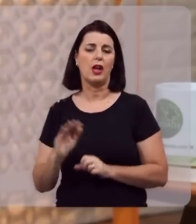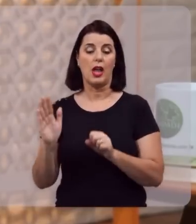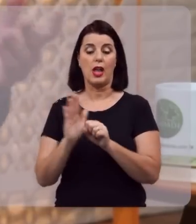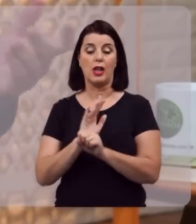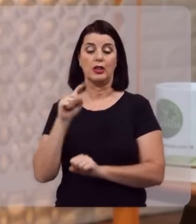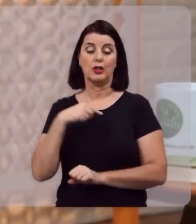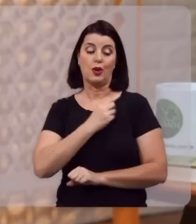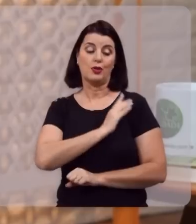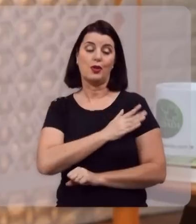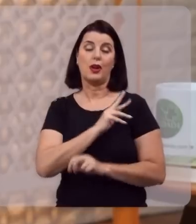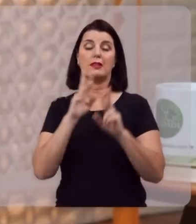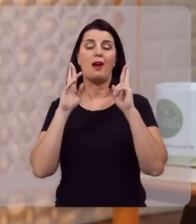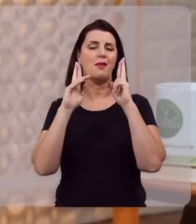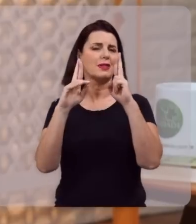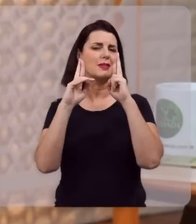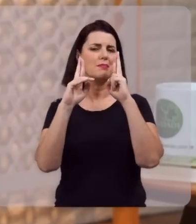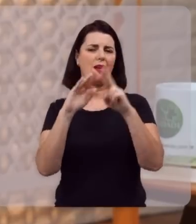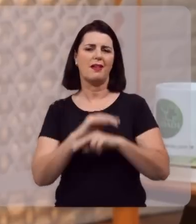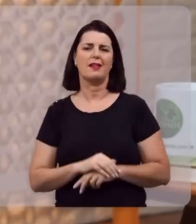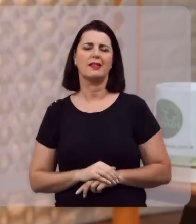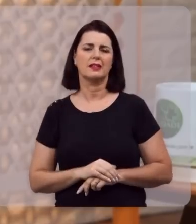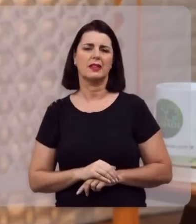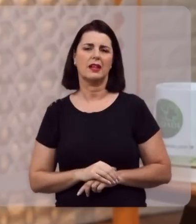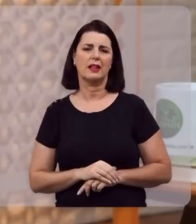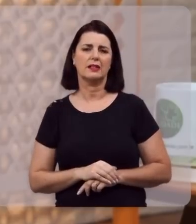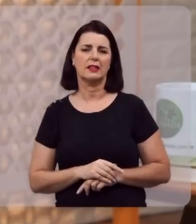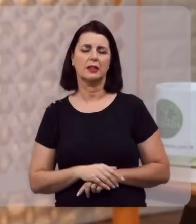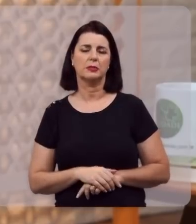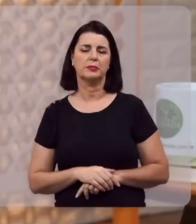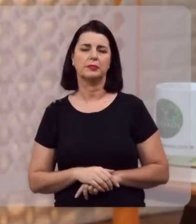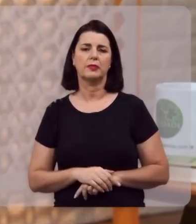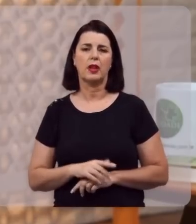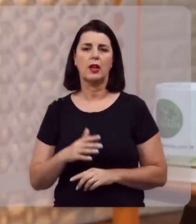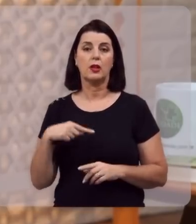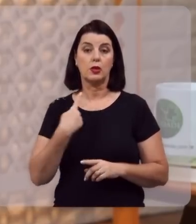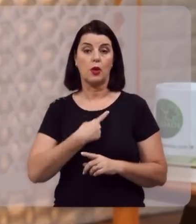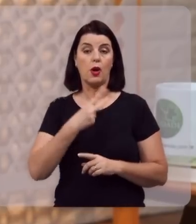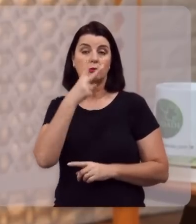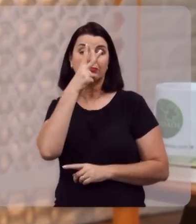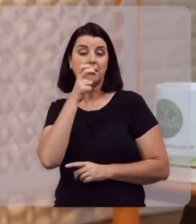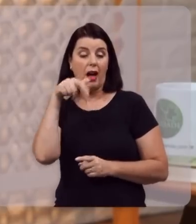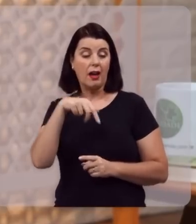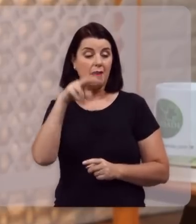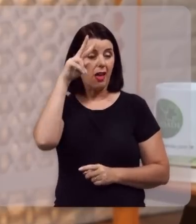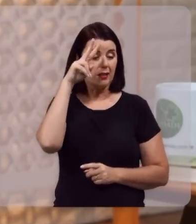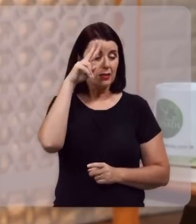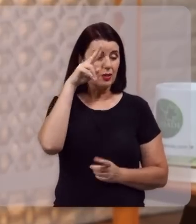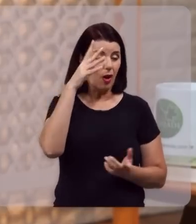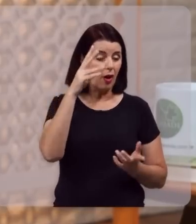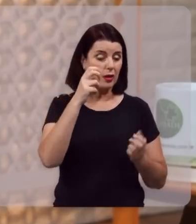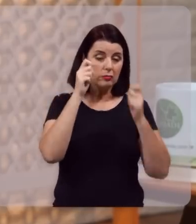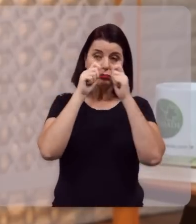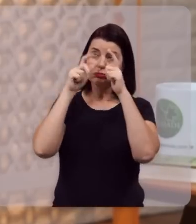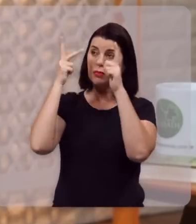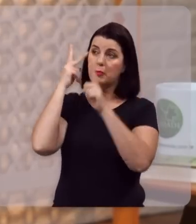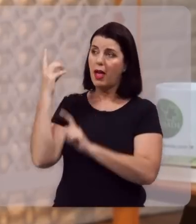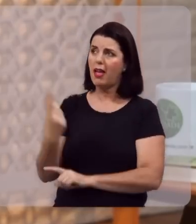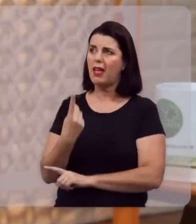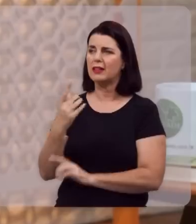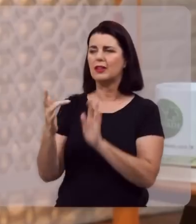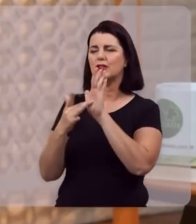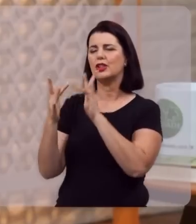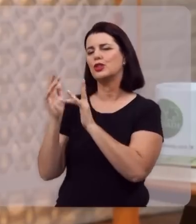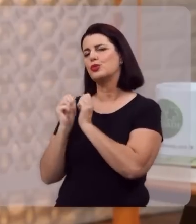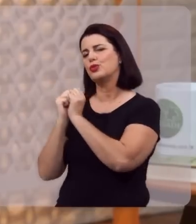nosso coração de esperança, como bem foi dito pelo reverendo Davi. Quando os nossos olhos se fecharem para a história, se abrirão para a eternidade. Jesus estará